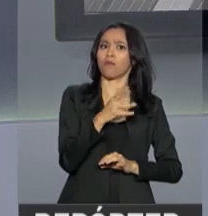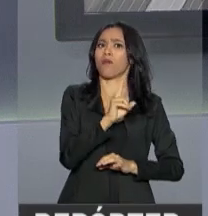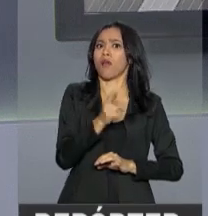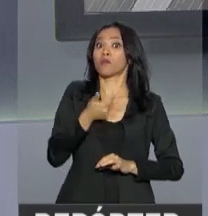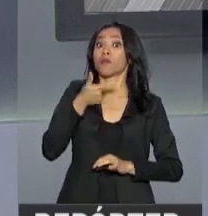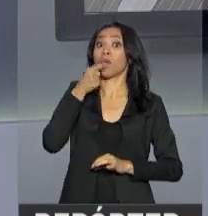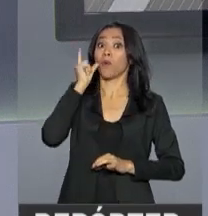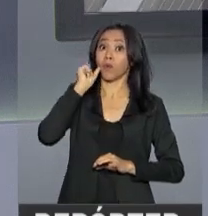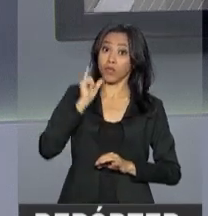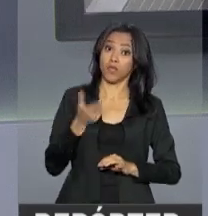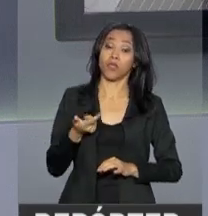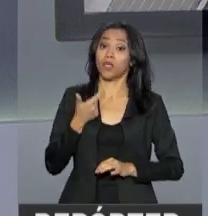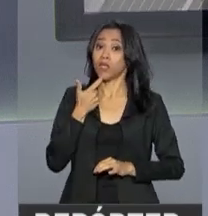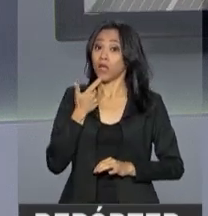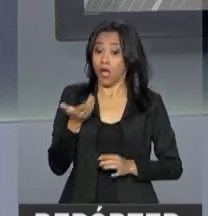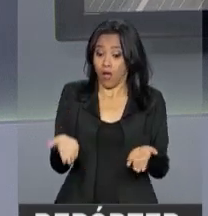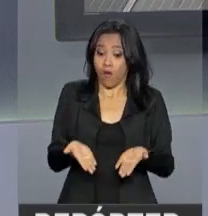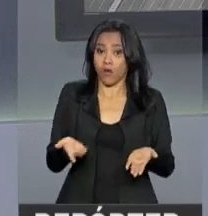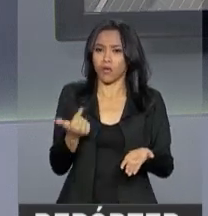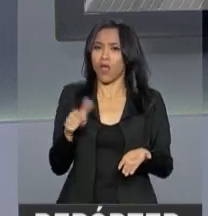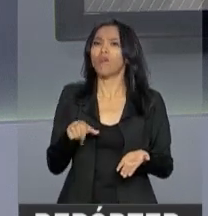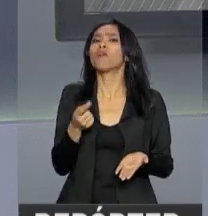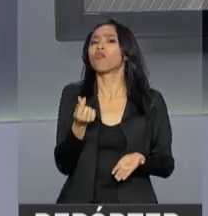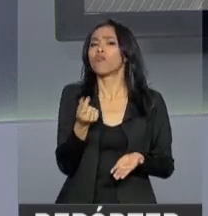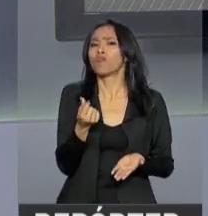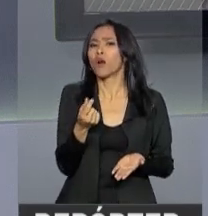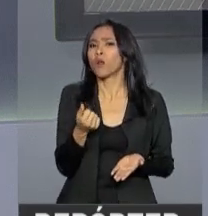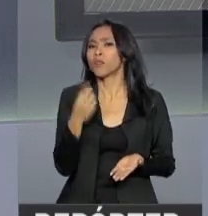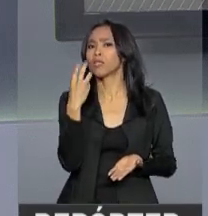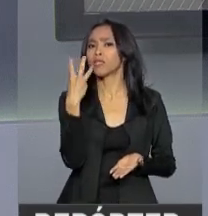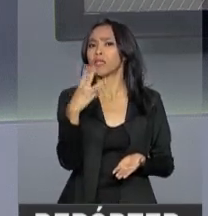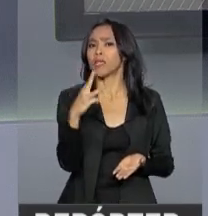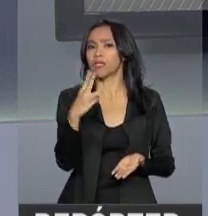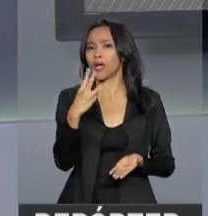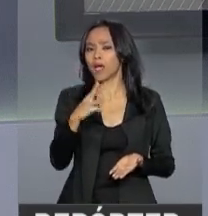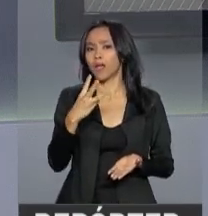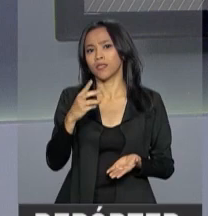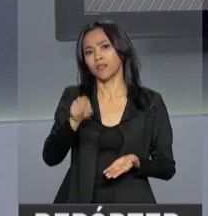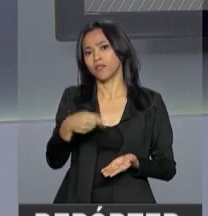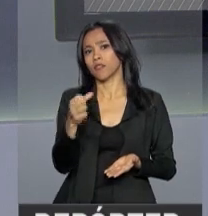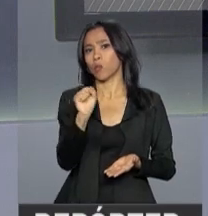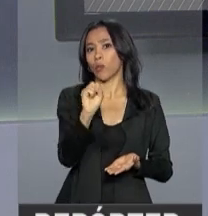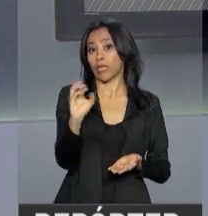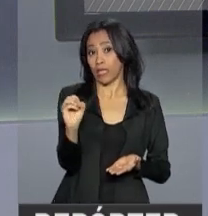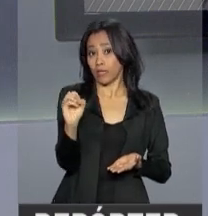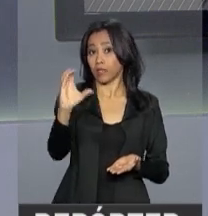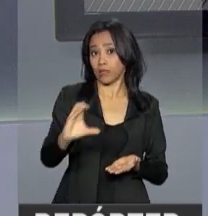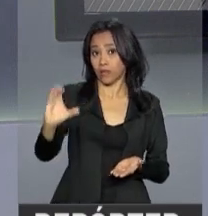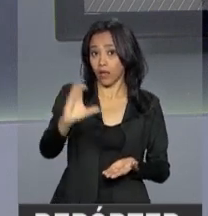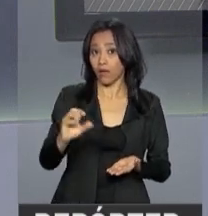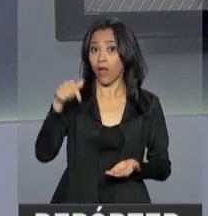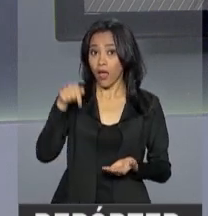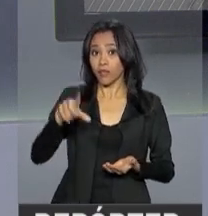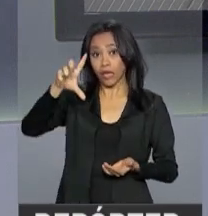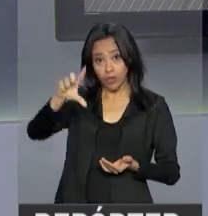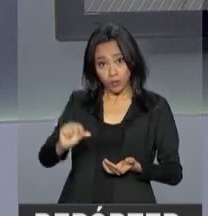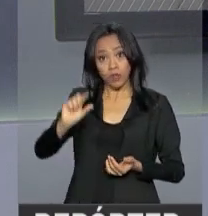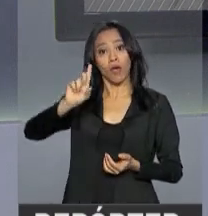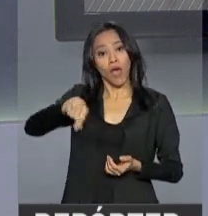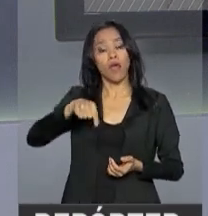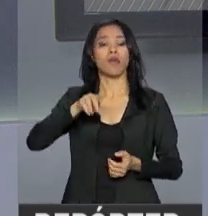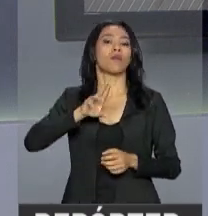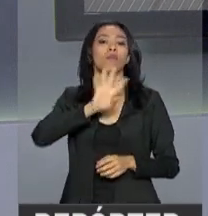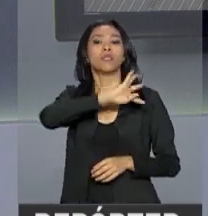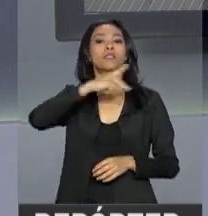agora há pouco a moeda norte americana estava cotada próximo dos três reais e oitenta centavos a redução foi depois de o presidente do banco